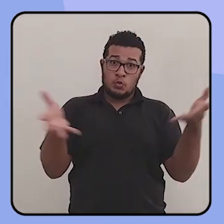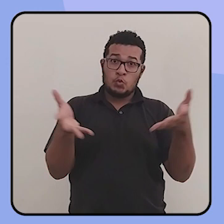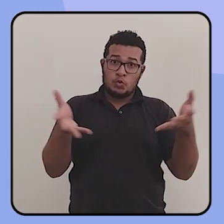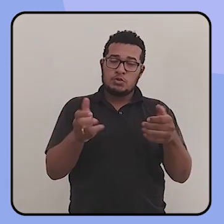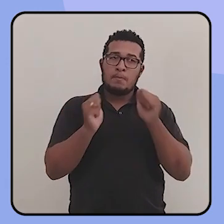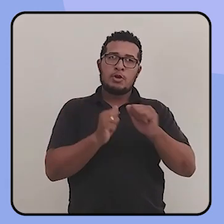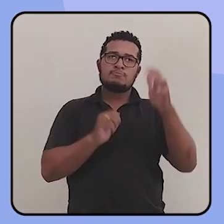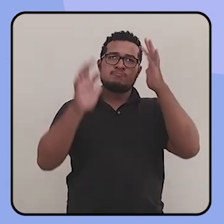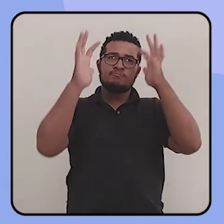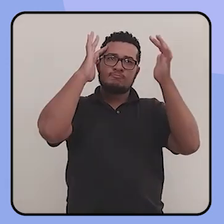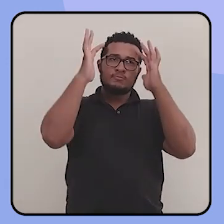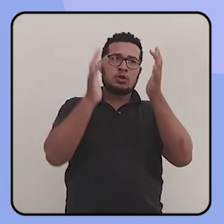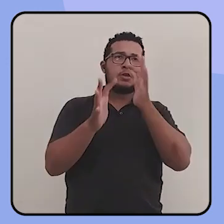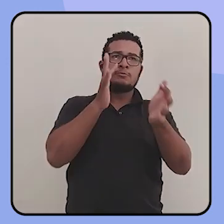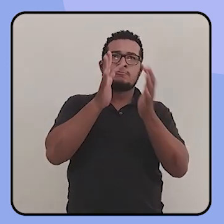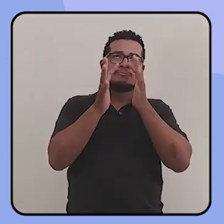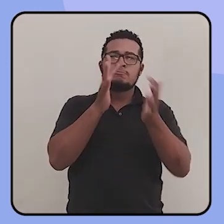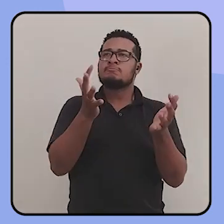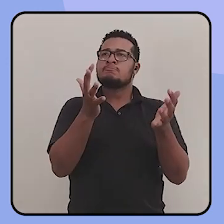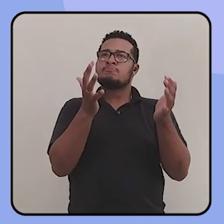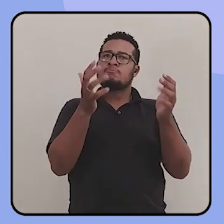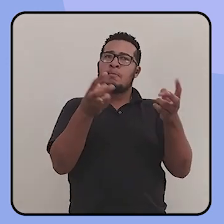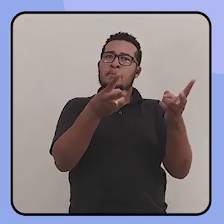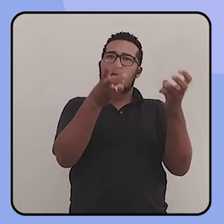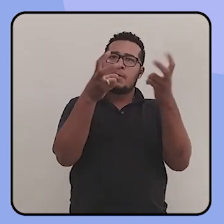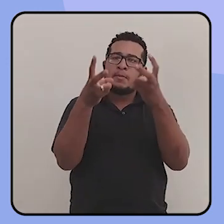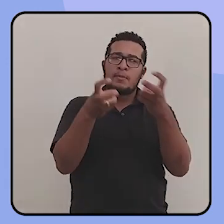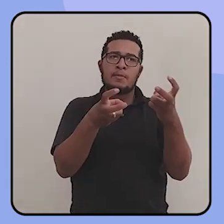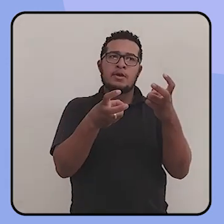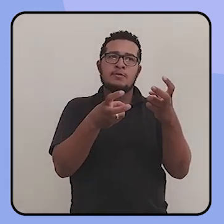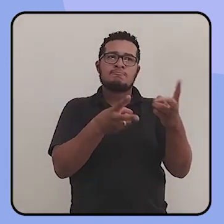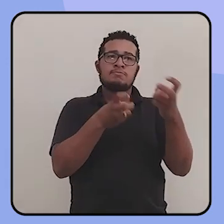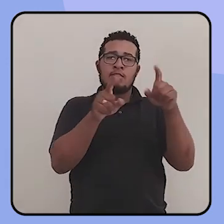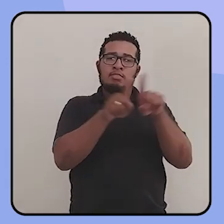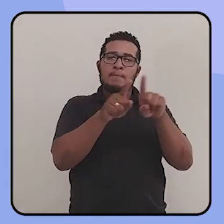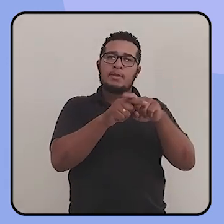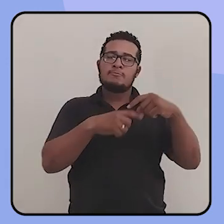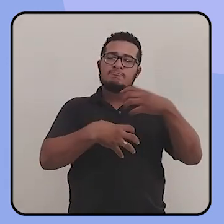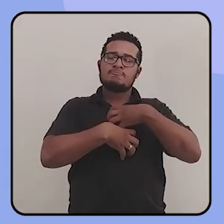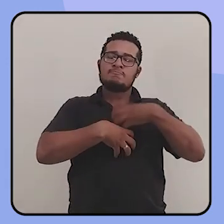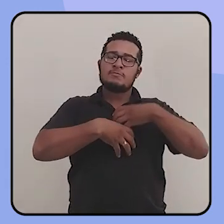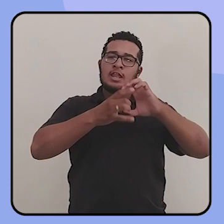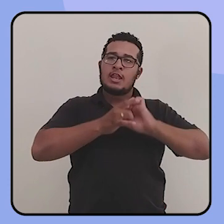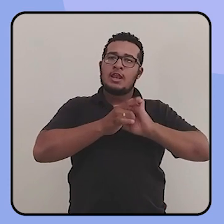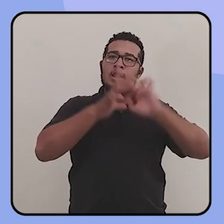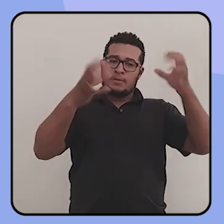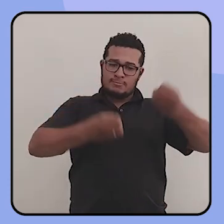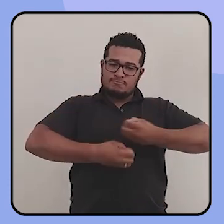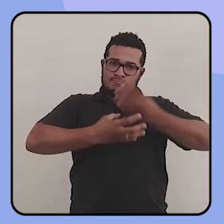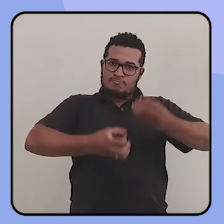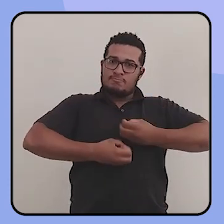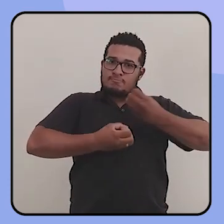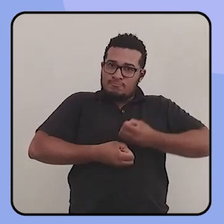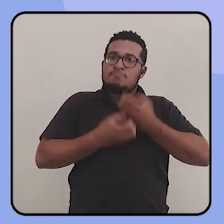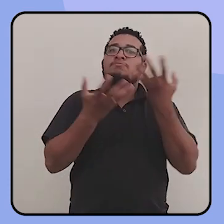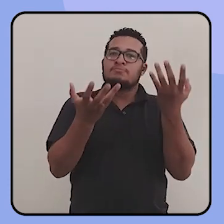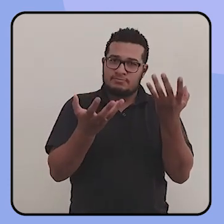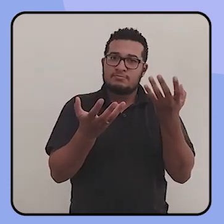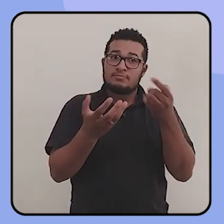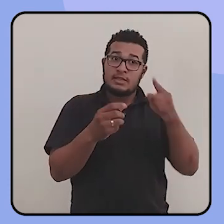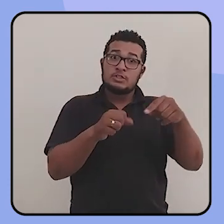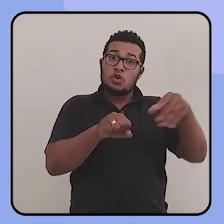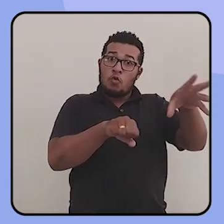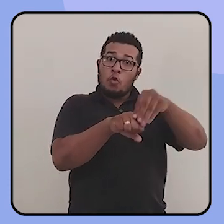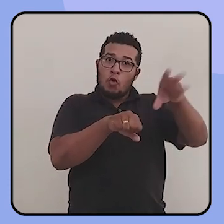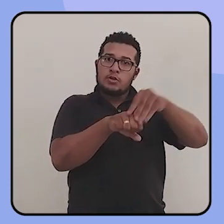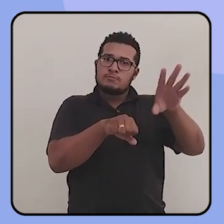Tucum e a Itabapoana. As aldeias tupi-guaranis eram constituídas em grandes casas que abrigavam